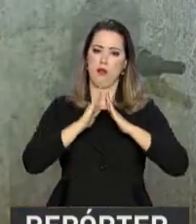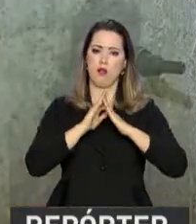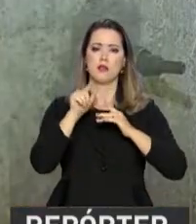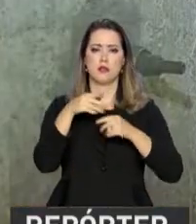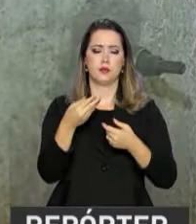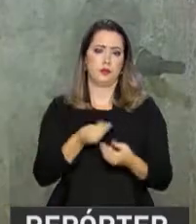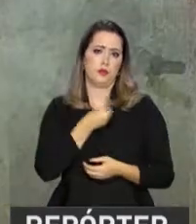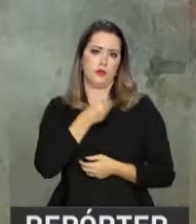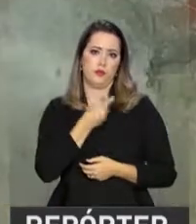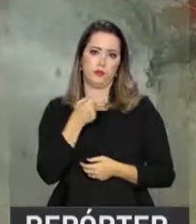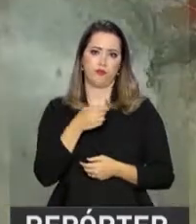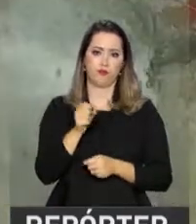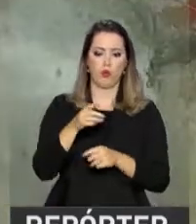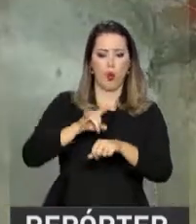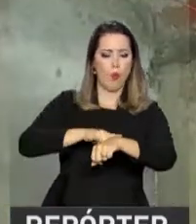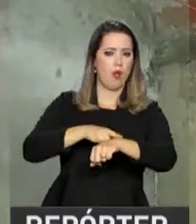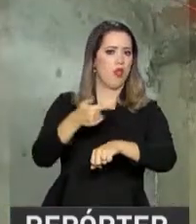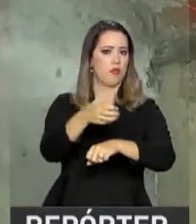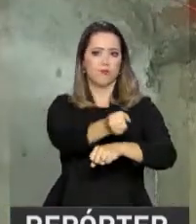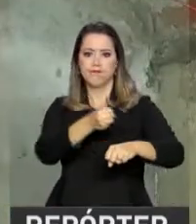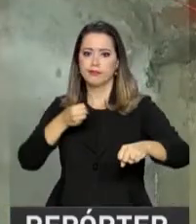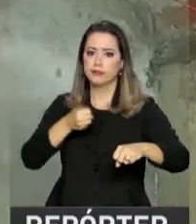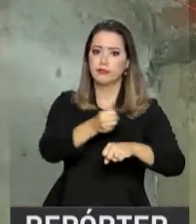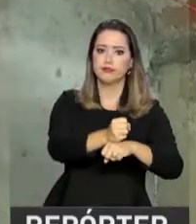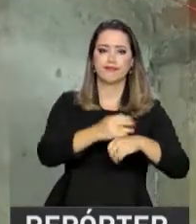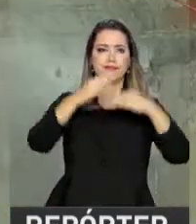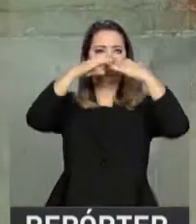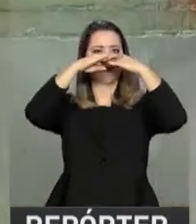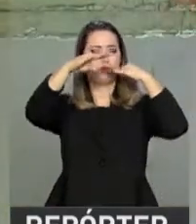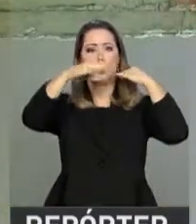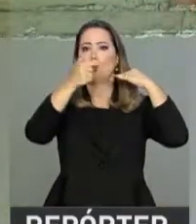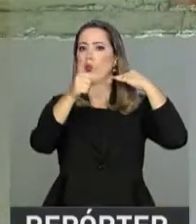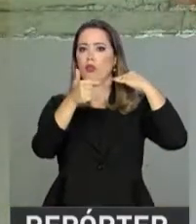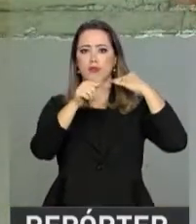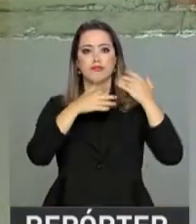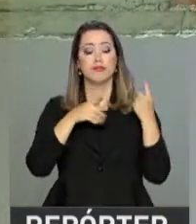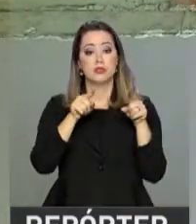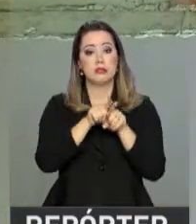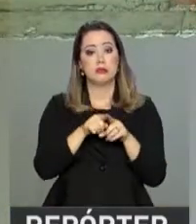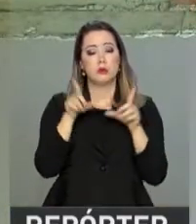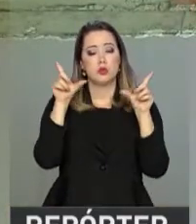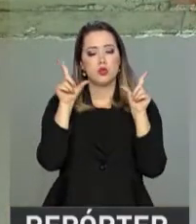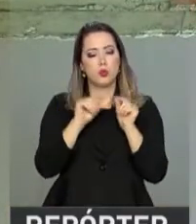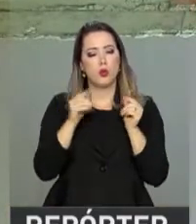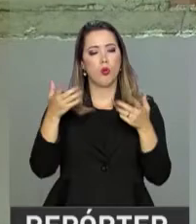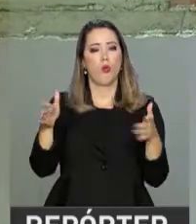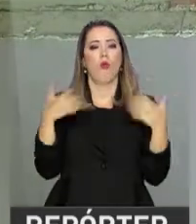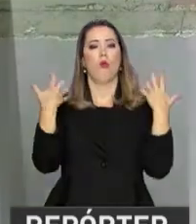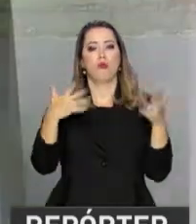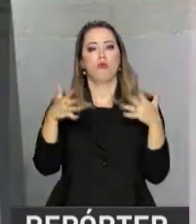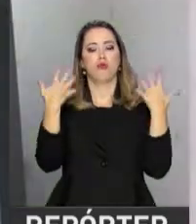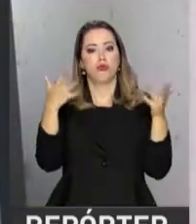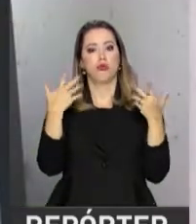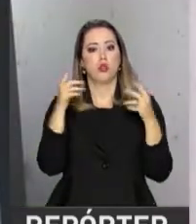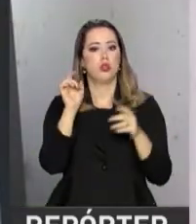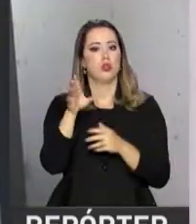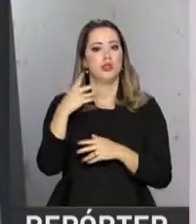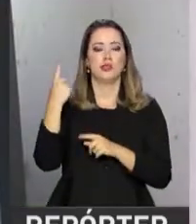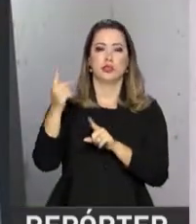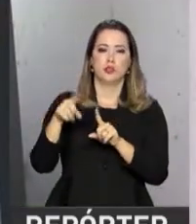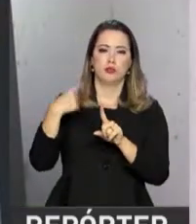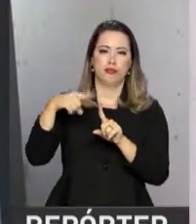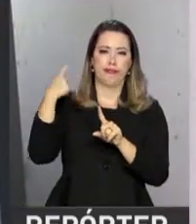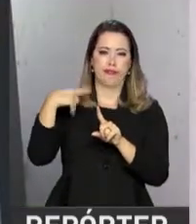banheiro não tem porta, no teto o forro não existe e, para amenizar o calor vindo das telhas de amianto, só mesmo